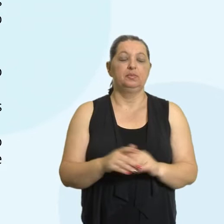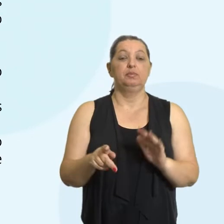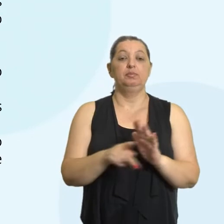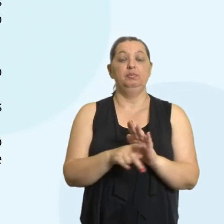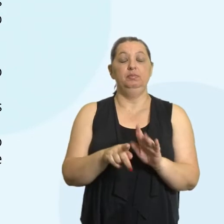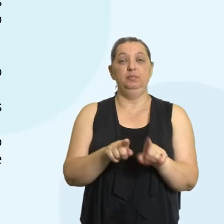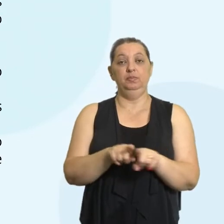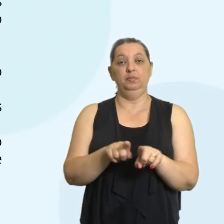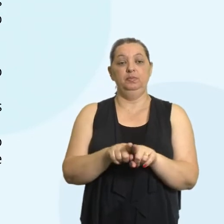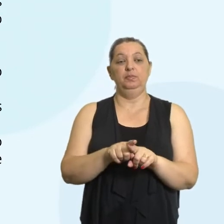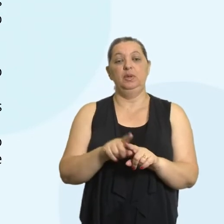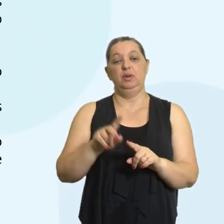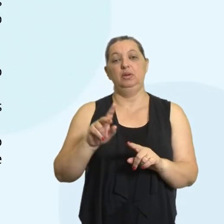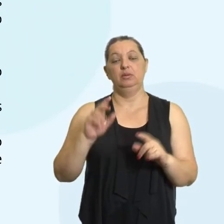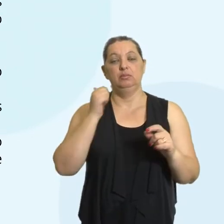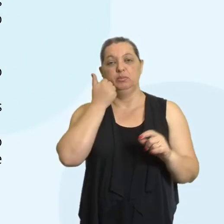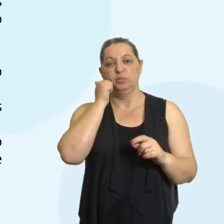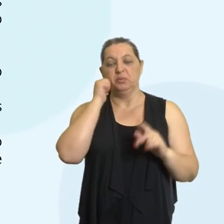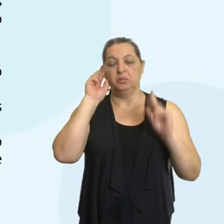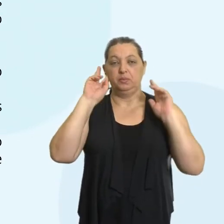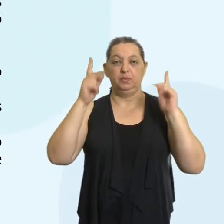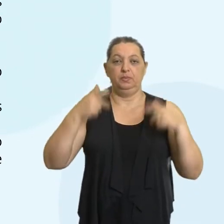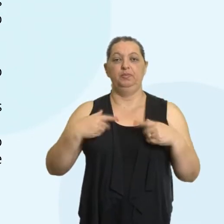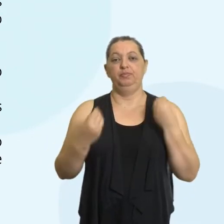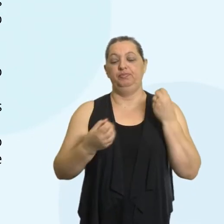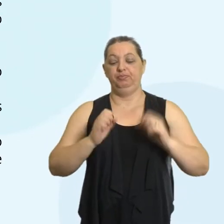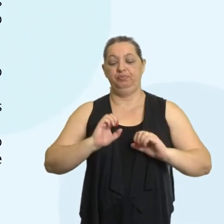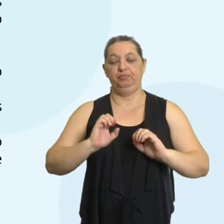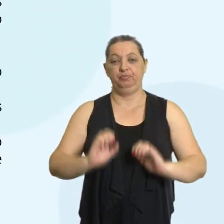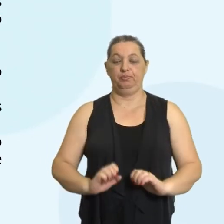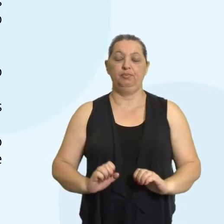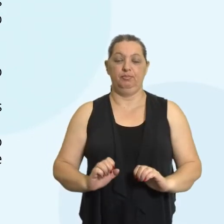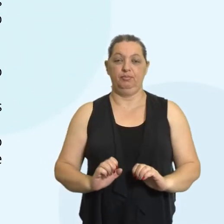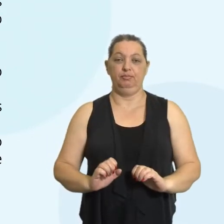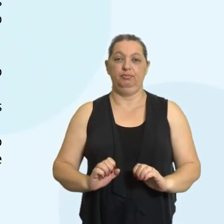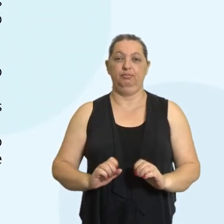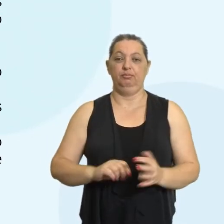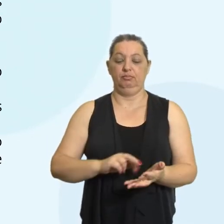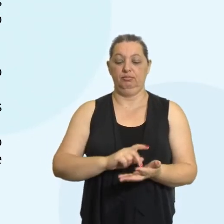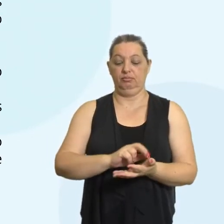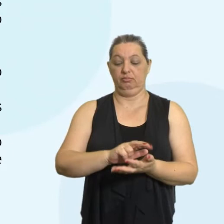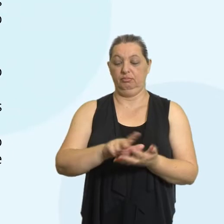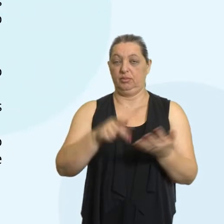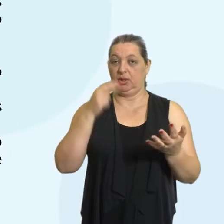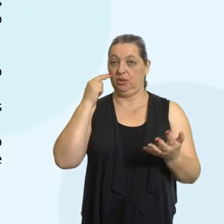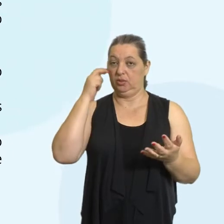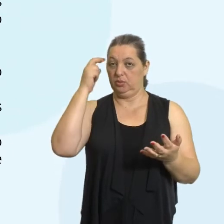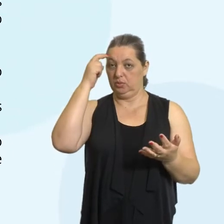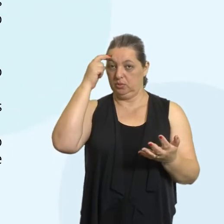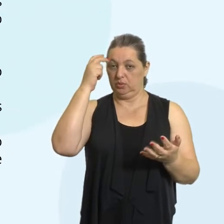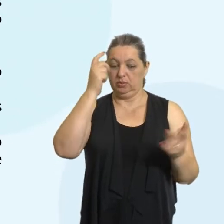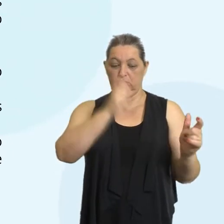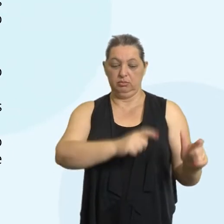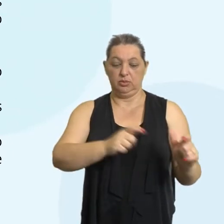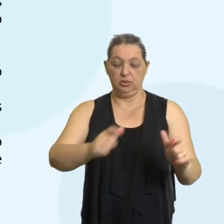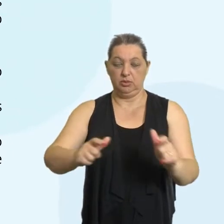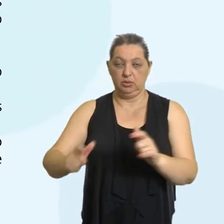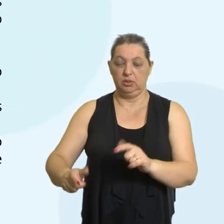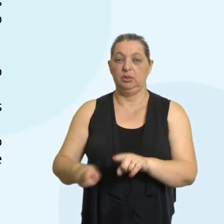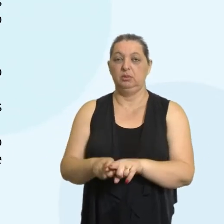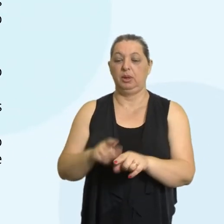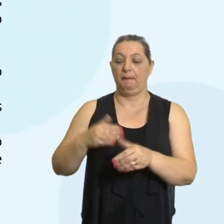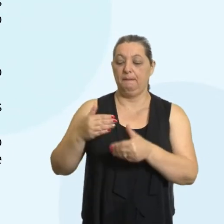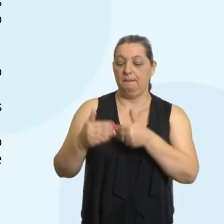a gente vai analisar fundamentos de ética da ética né em diferentes culturas e tenta os espaços inesperado